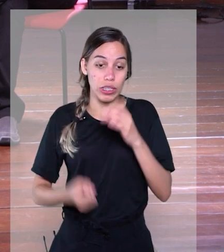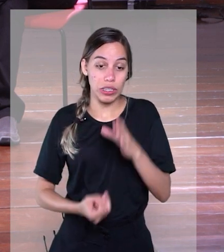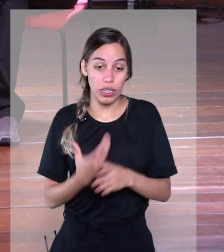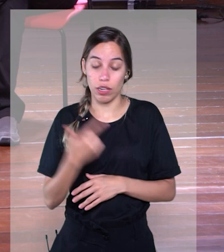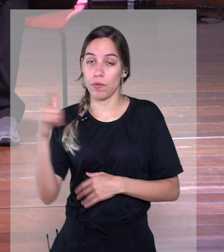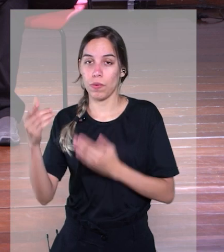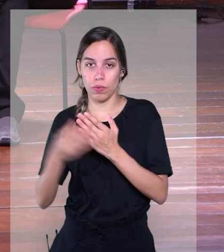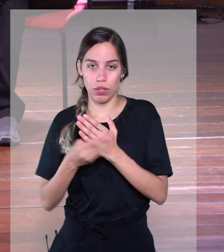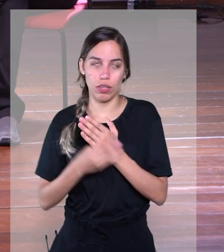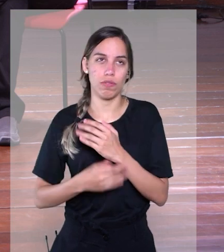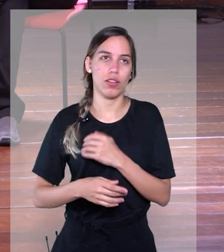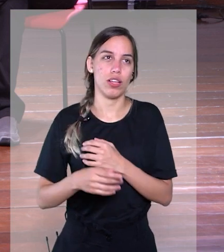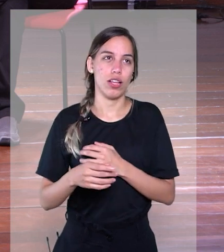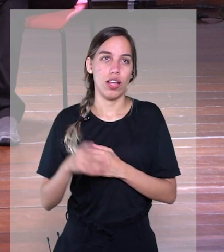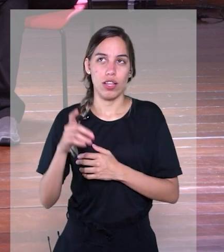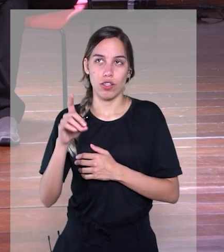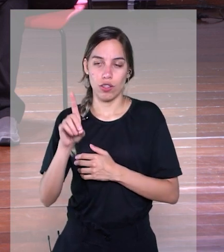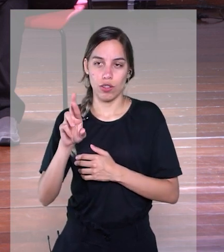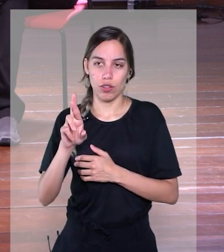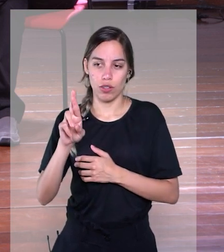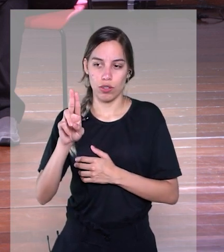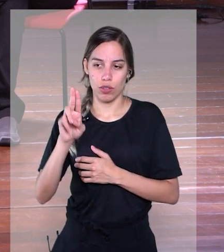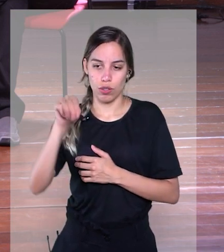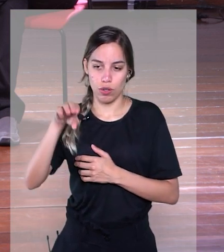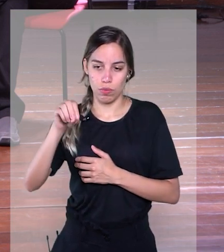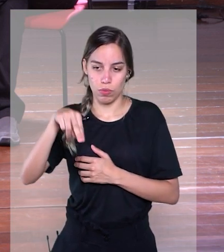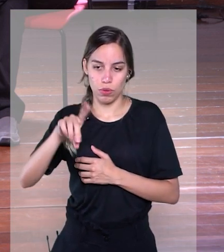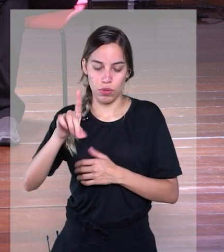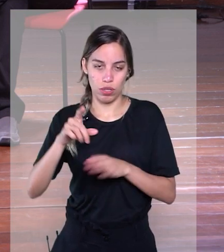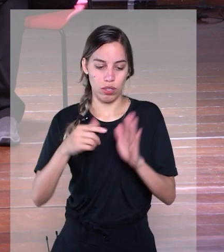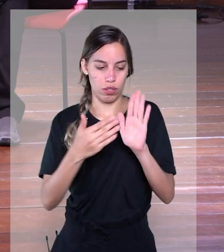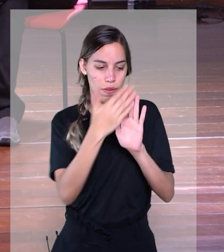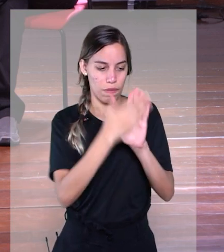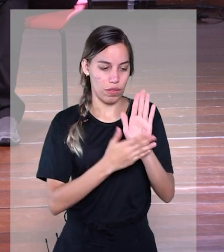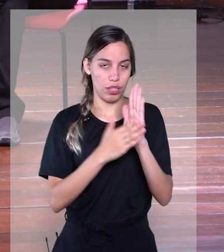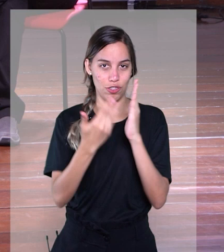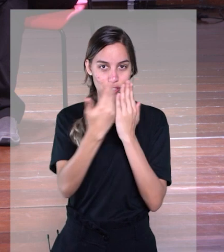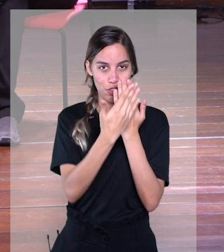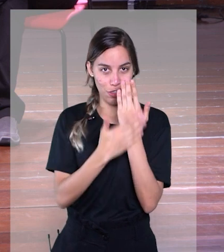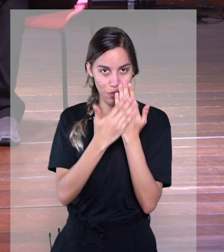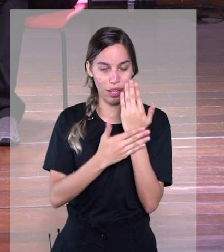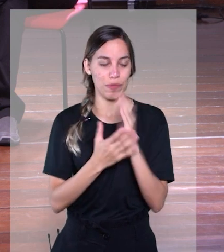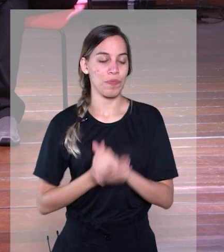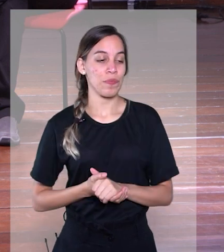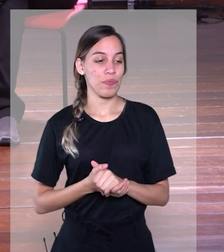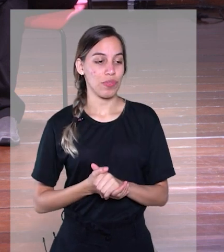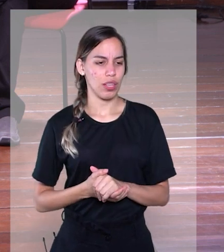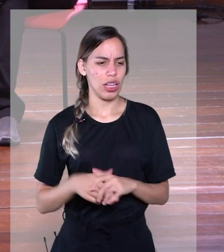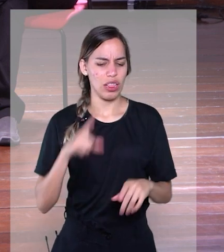livro lindíssimo chamado Drummond Frente e Verso, que é uma fotobiografia. Então, eles pegaram um monte de fotos históricas e